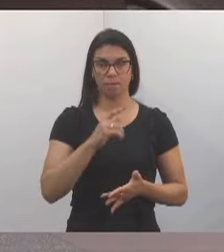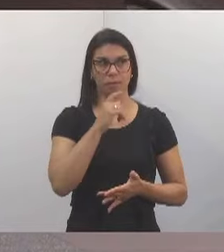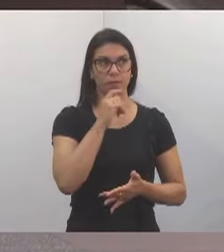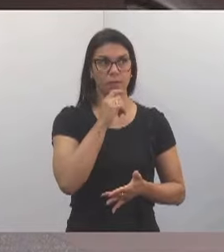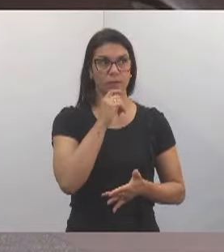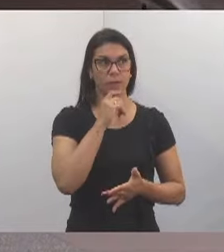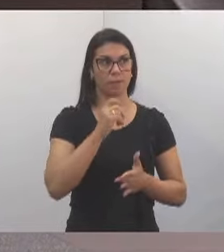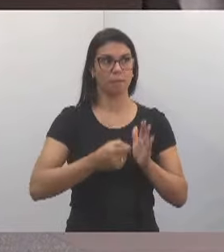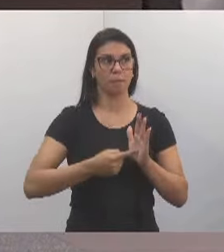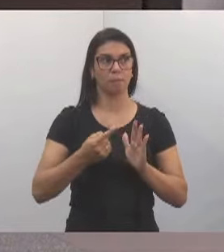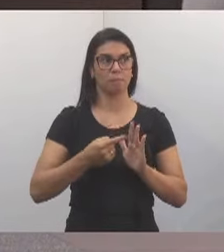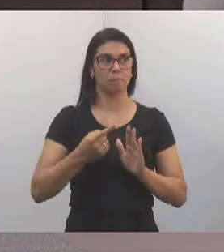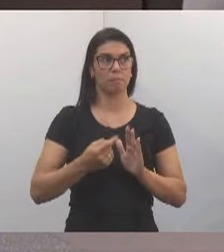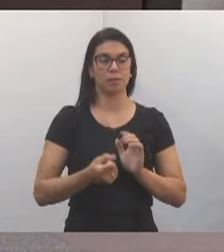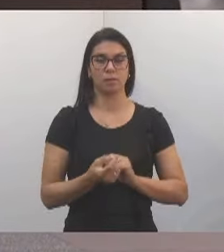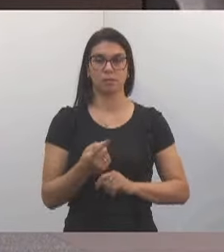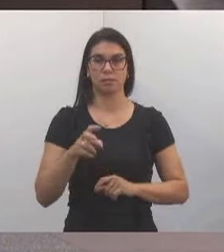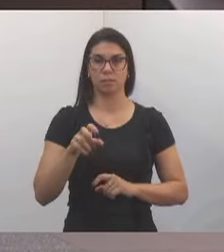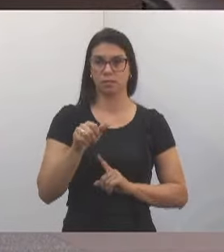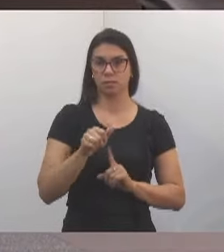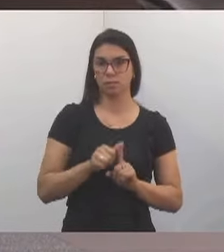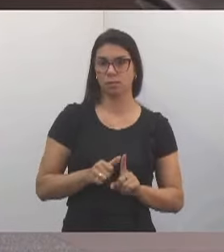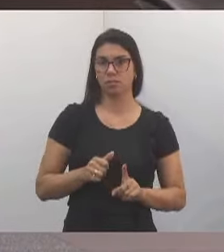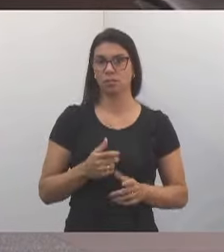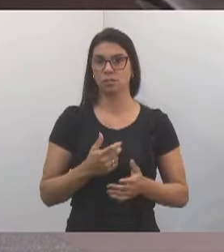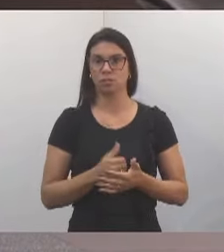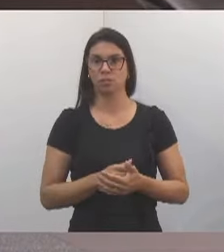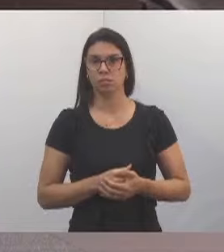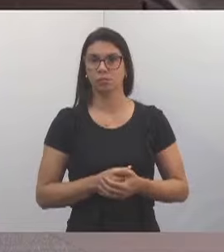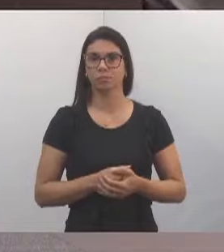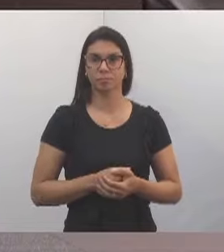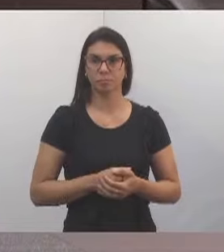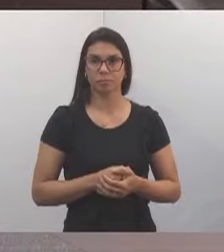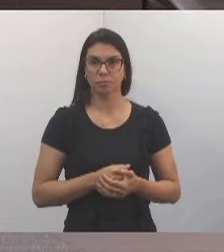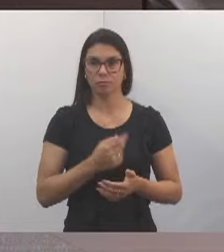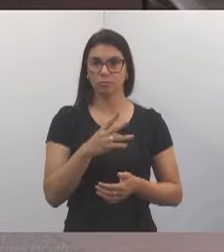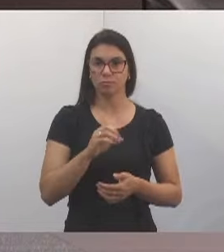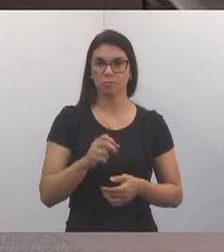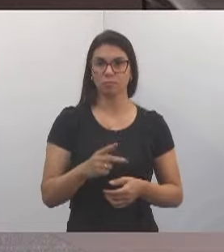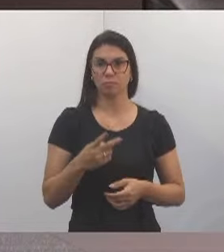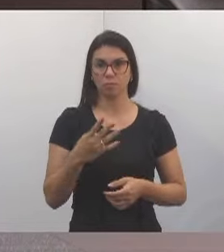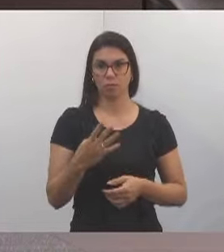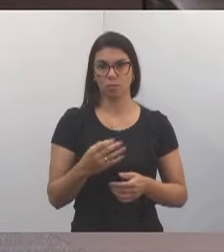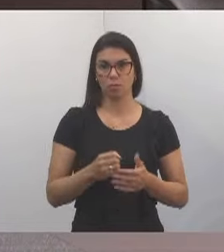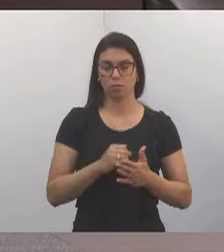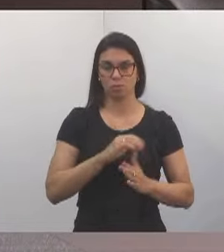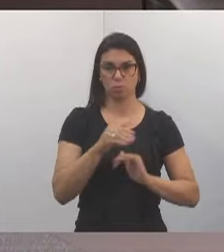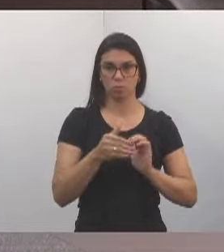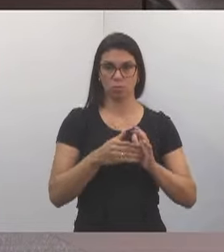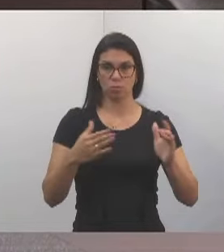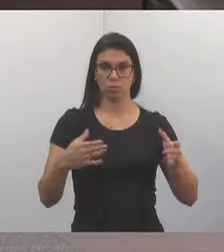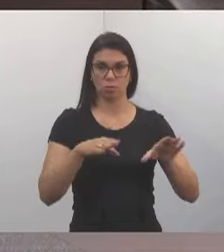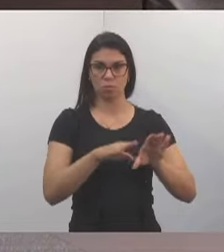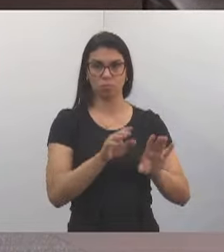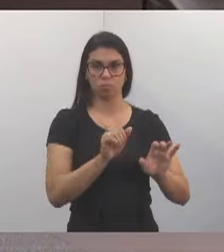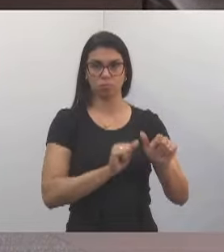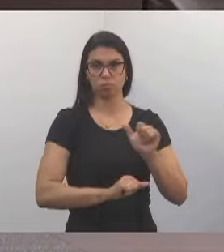primeira quinzena de outubro de 2024. Portanto, logo após, todas as portas deverão ser trocadas pelas